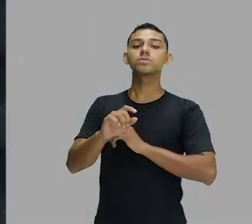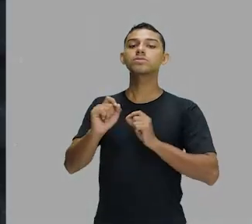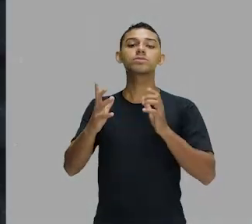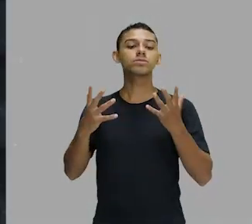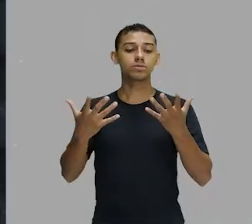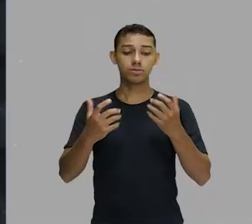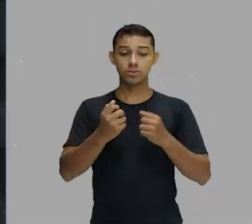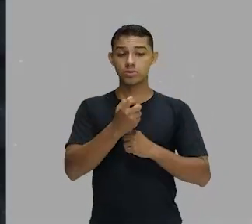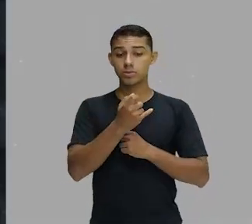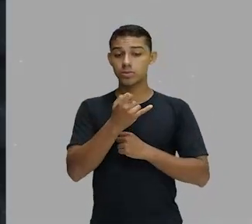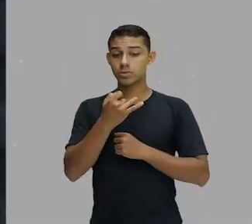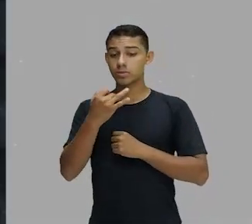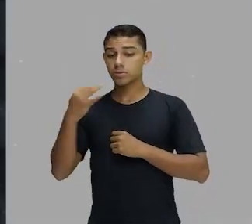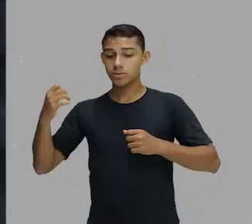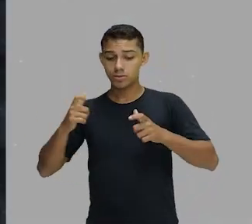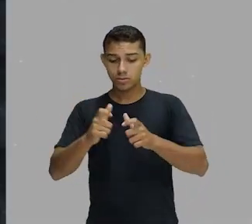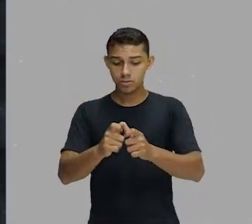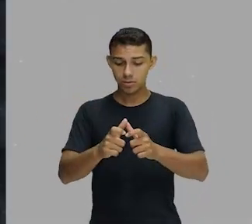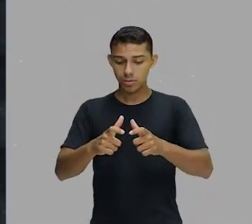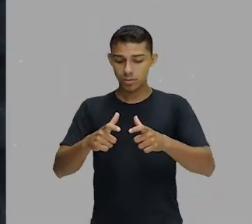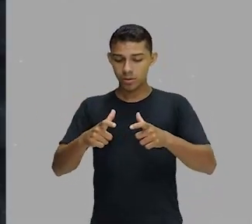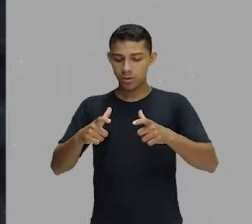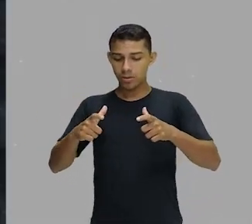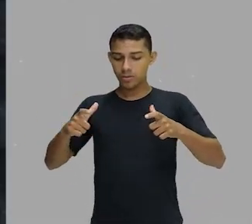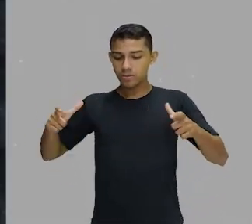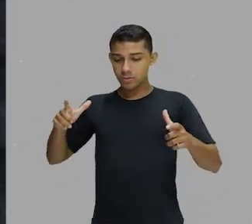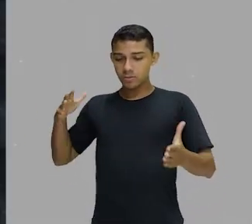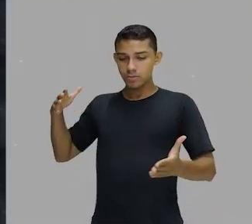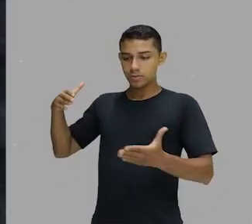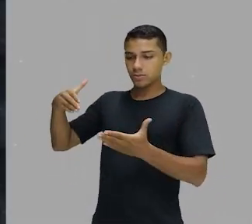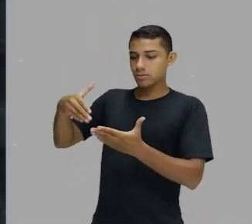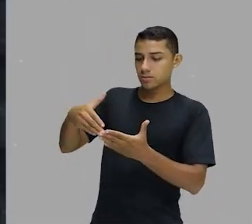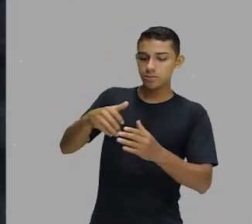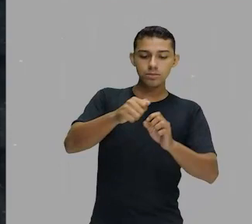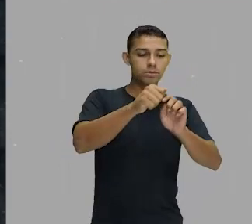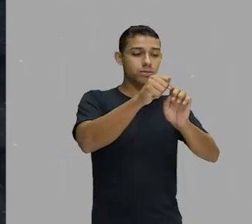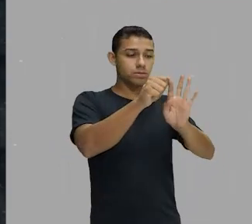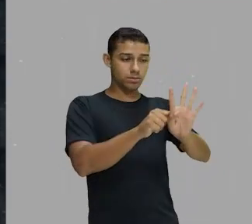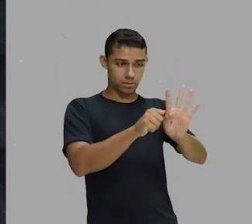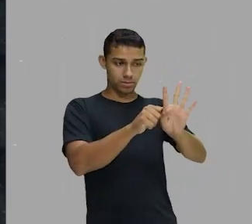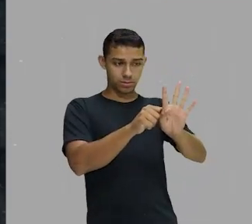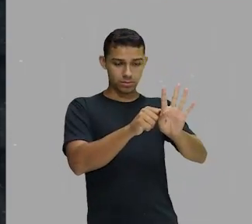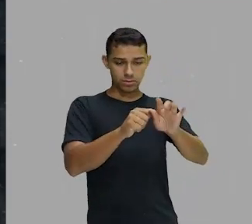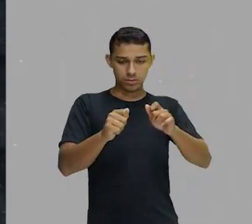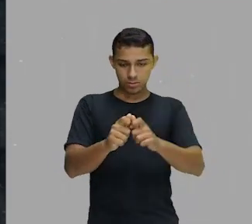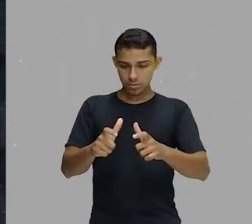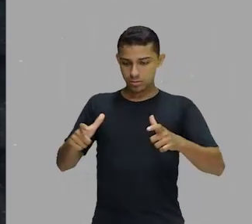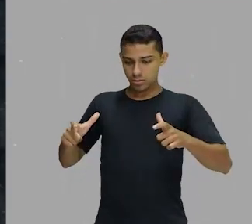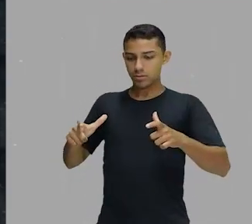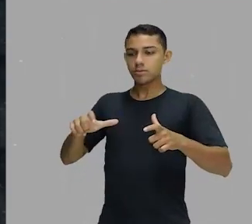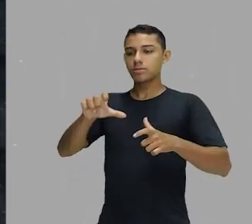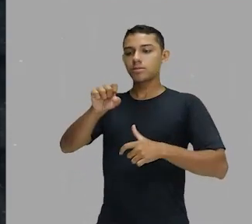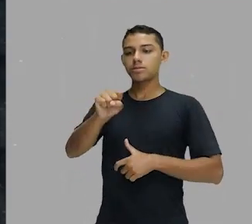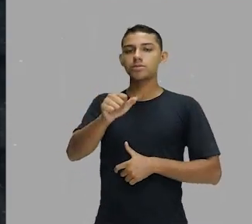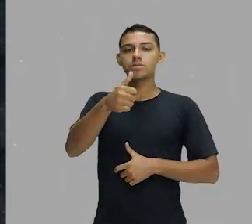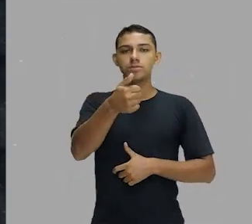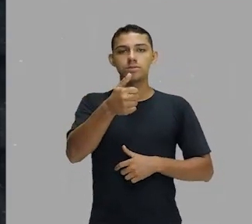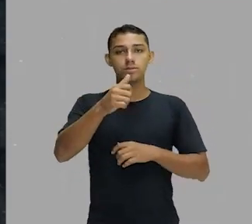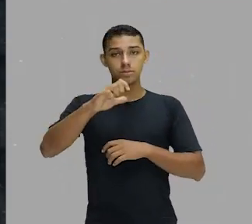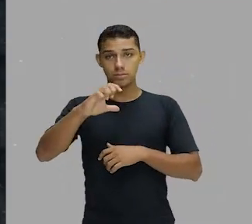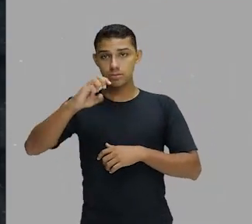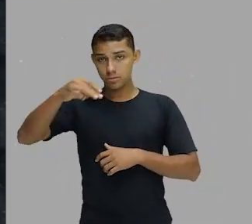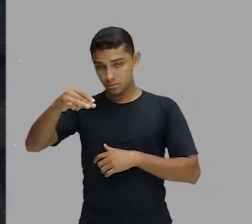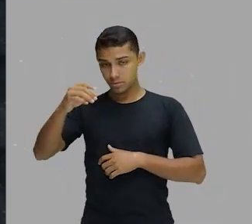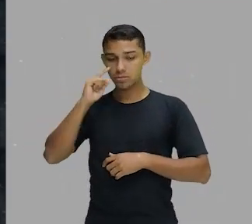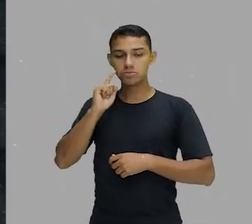qual será o diâmetro que ela terá ao final de seu prazo máximo de sobrevivência, que é de 4 meses. Acabamos de encontrar apenas com o suporte da